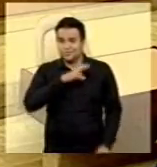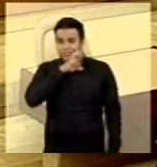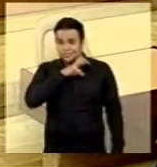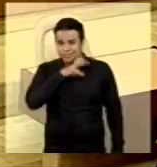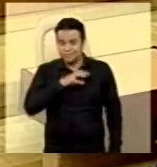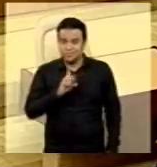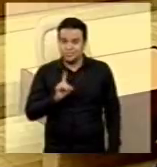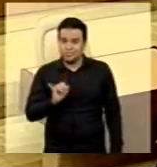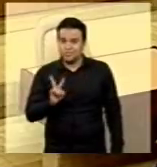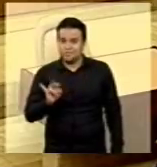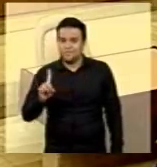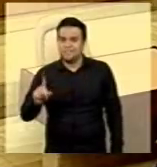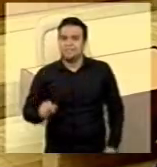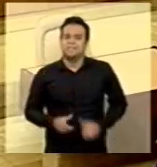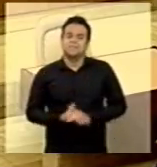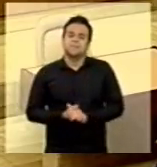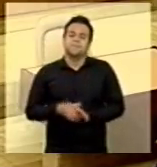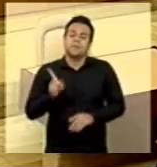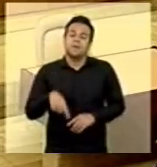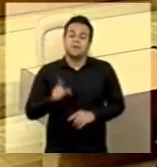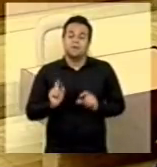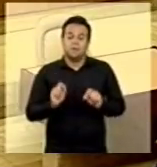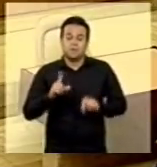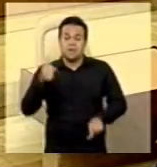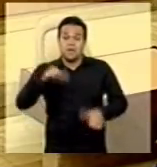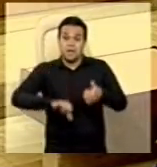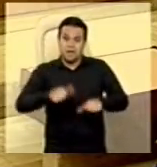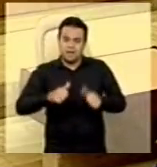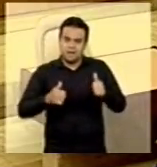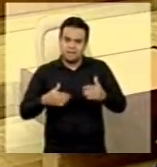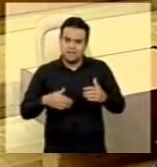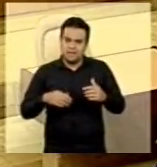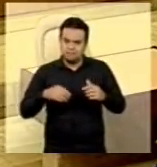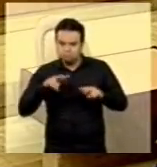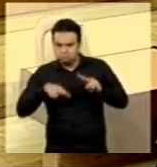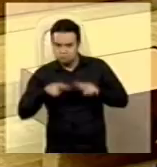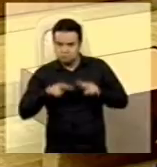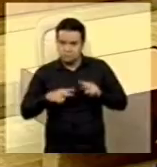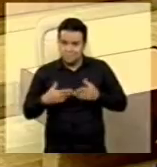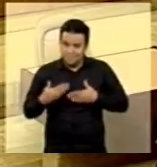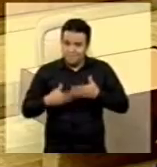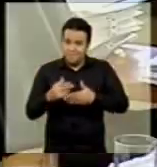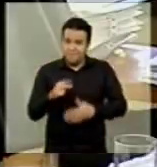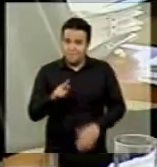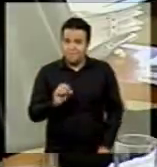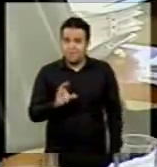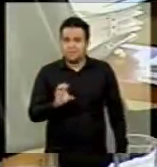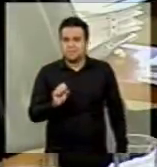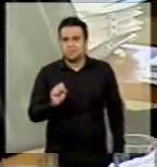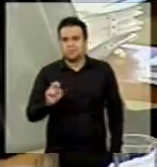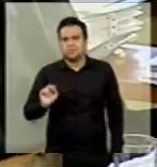em razão deste parcelamento, a análise processual do caso.